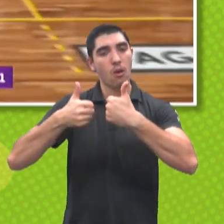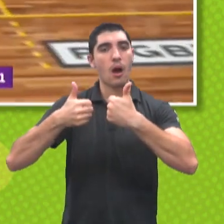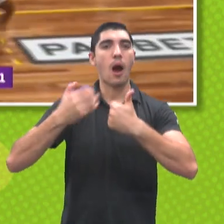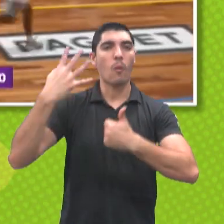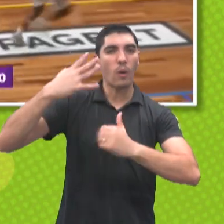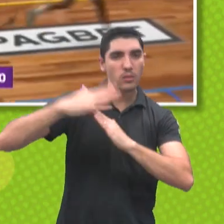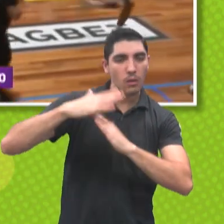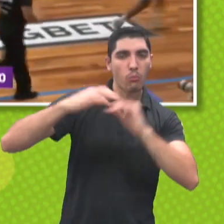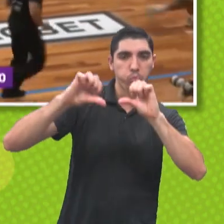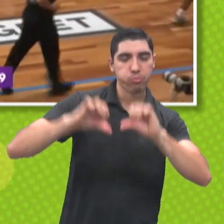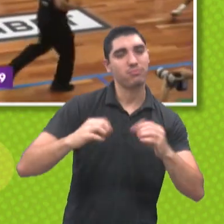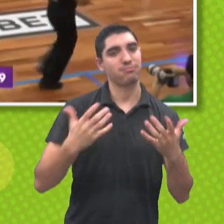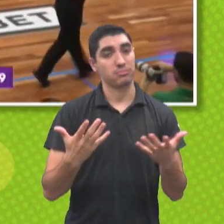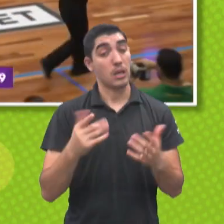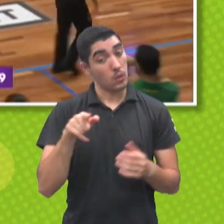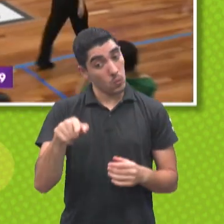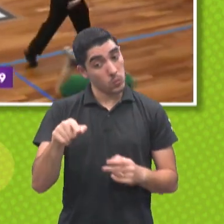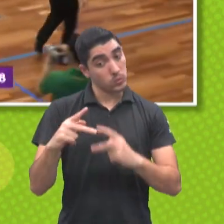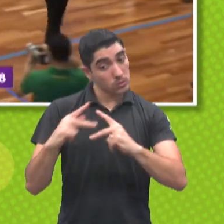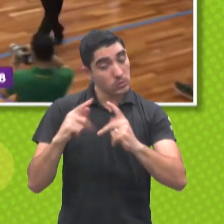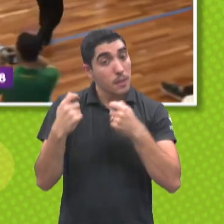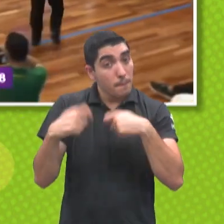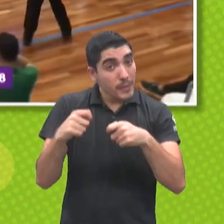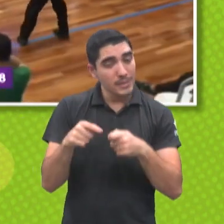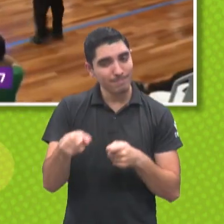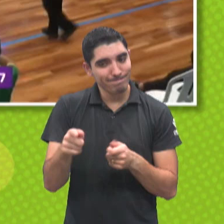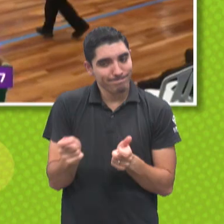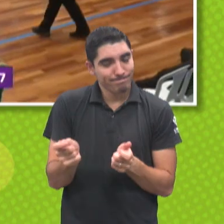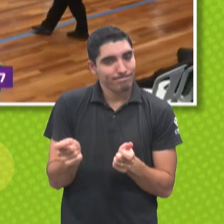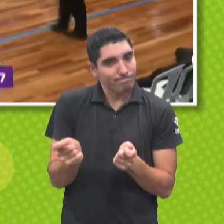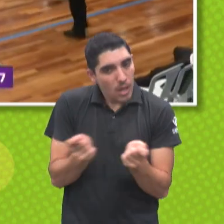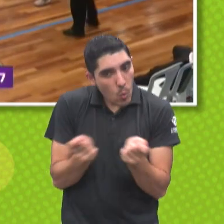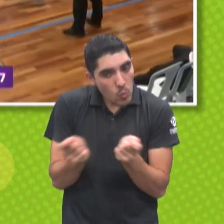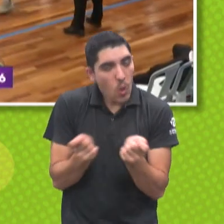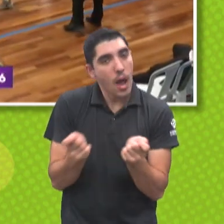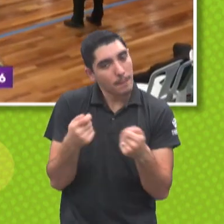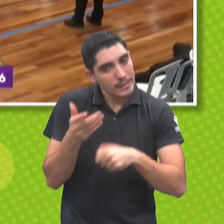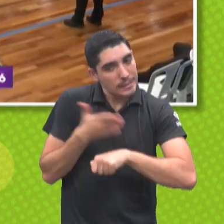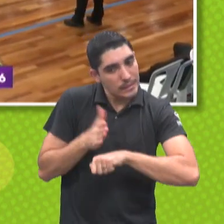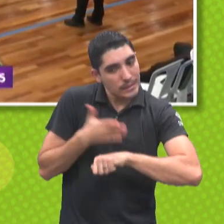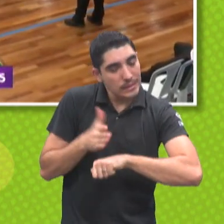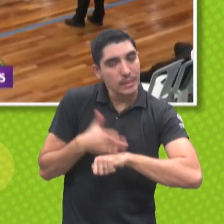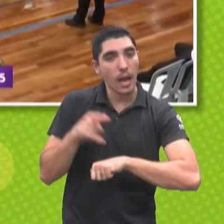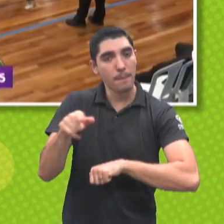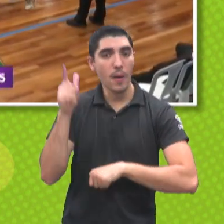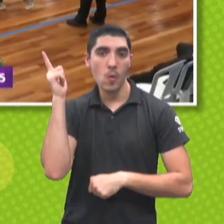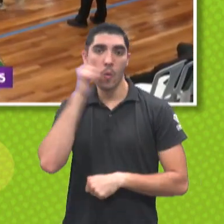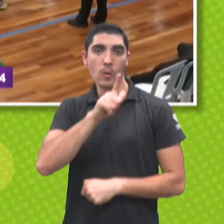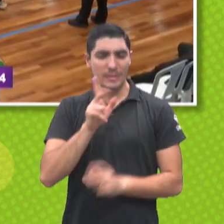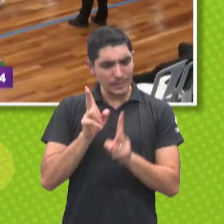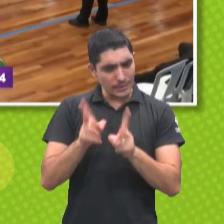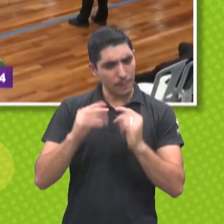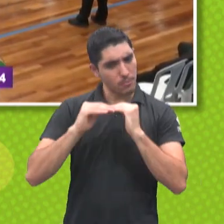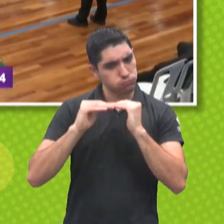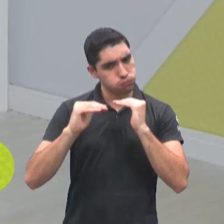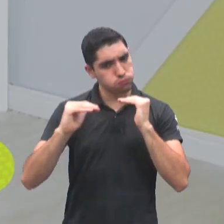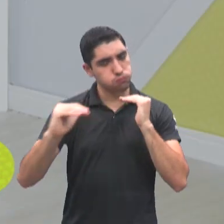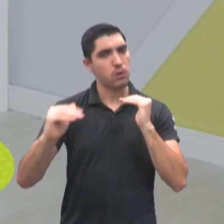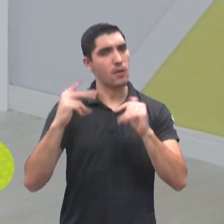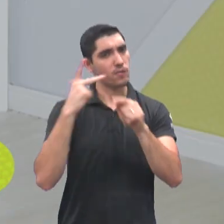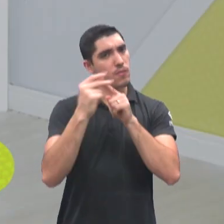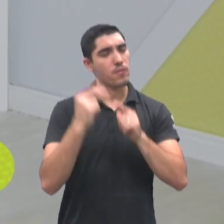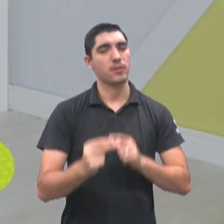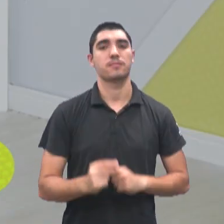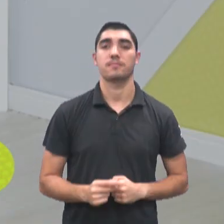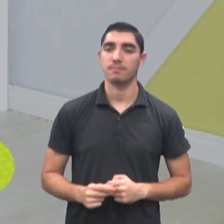tentar arrumar afinar essa questão aí, que daí já consegue manter uma linha para poder vencer. Pois é, Brunão,